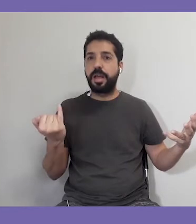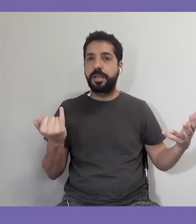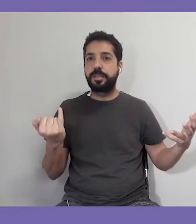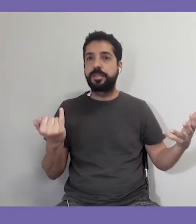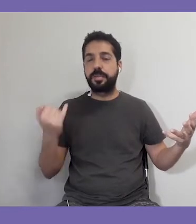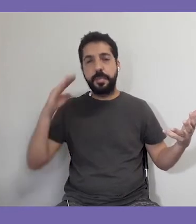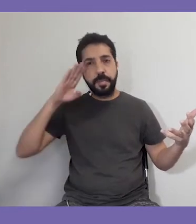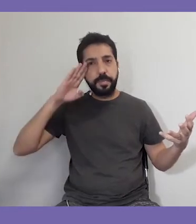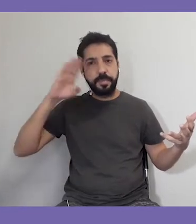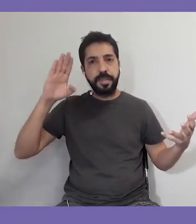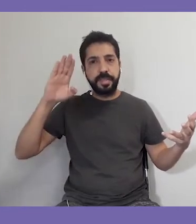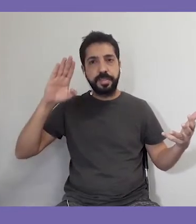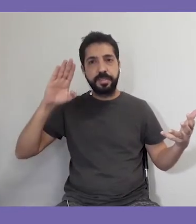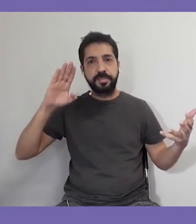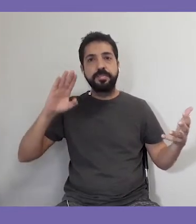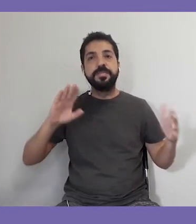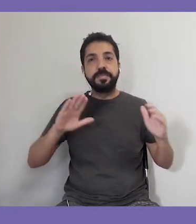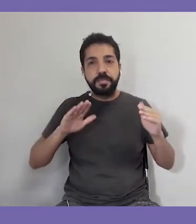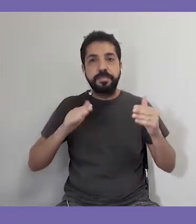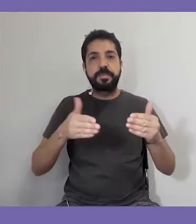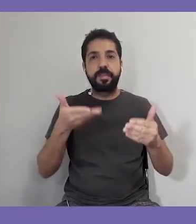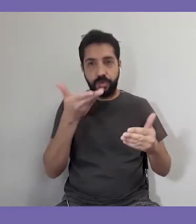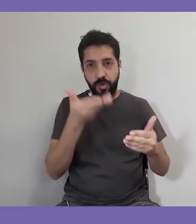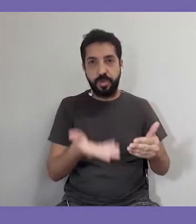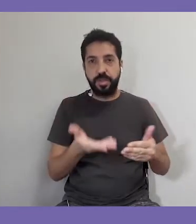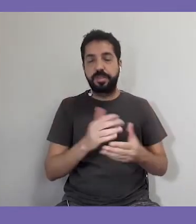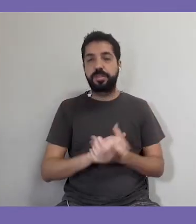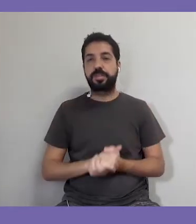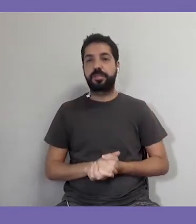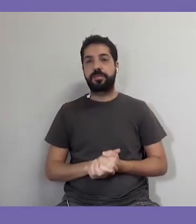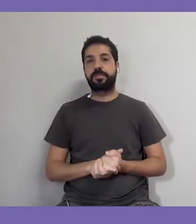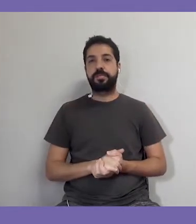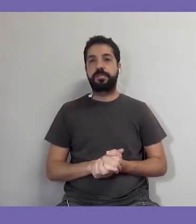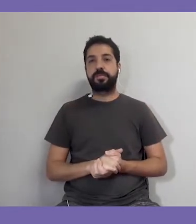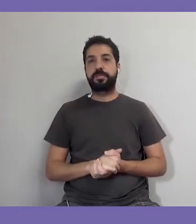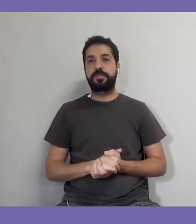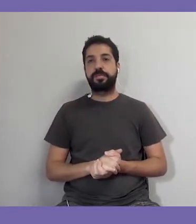uma importância, né, principalmente nesse retorno deles.